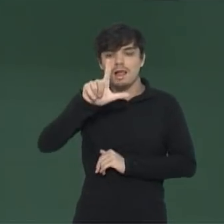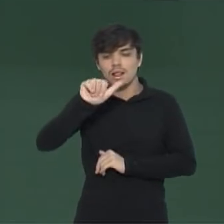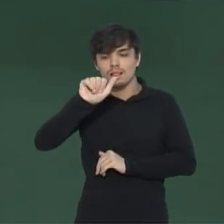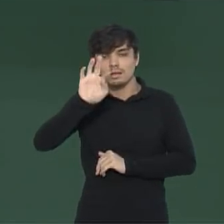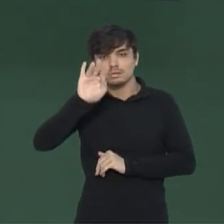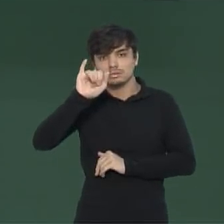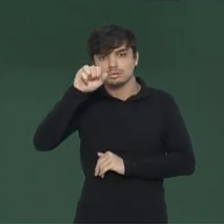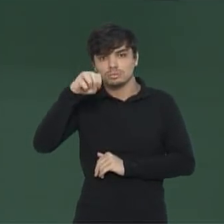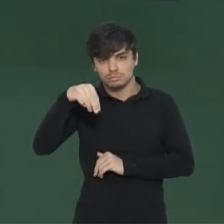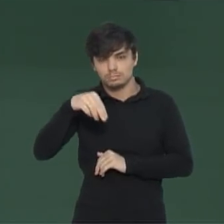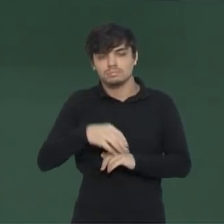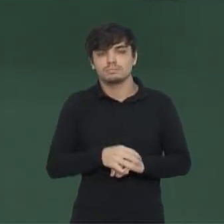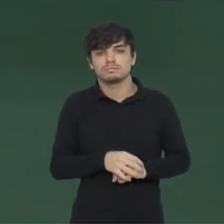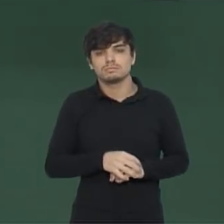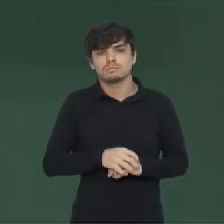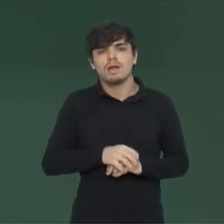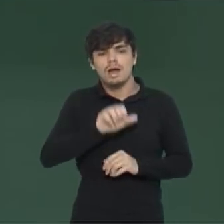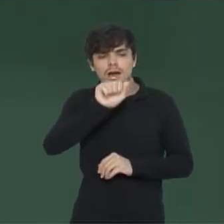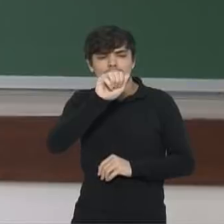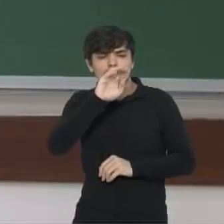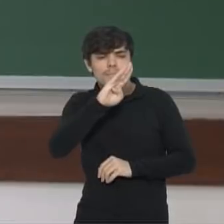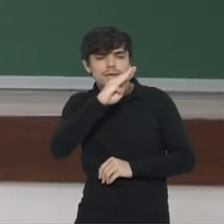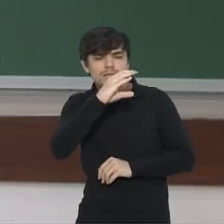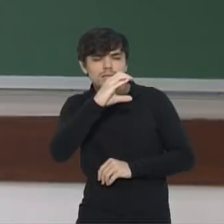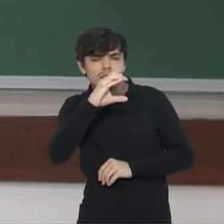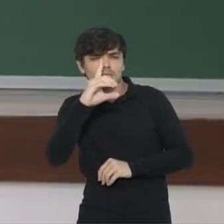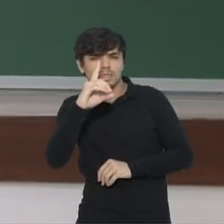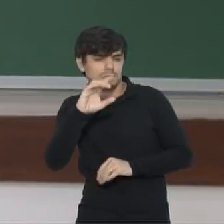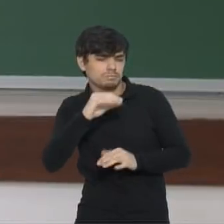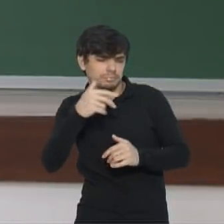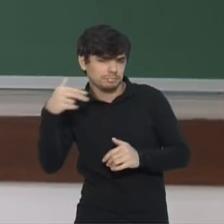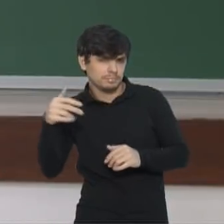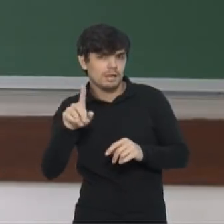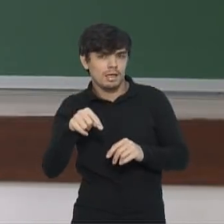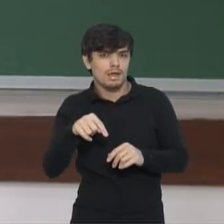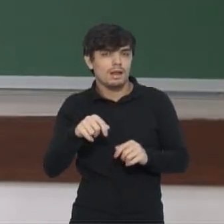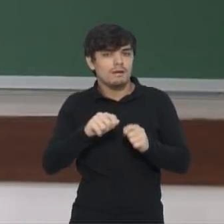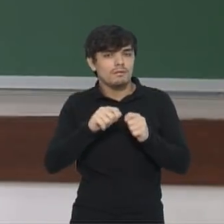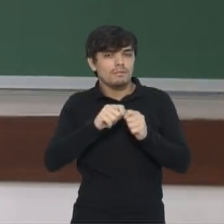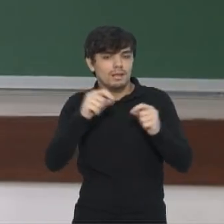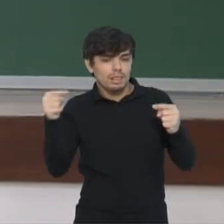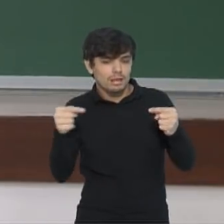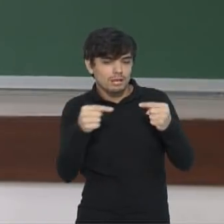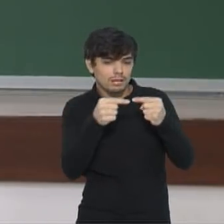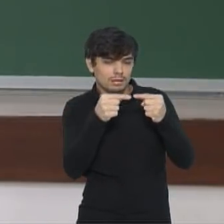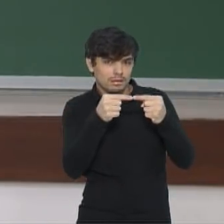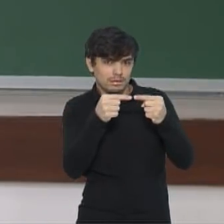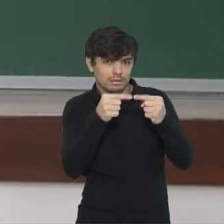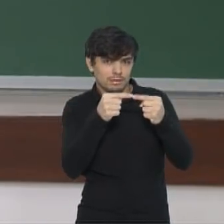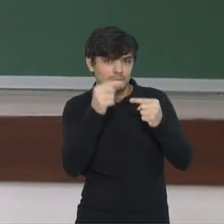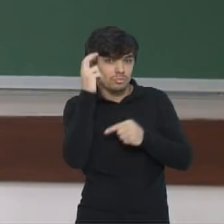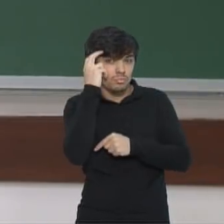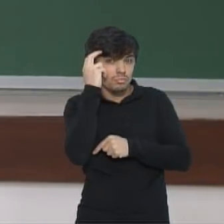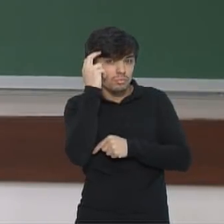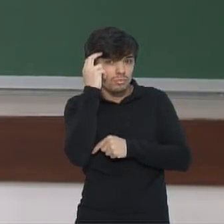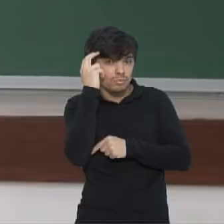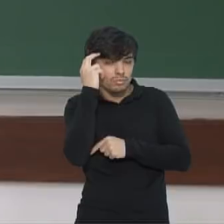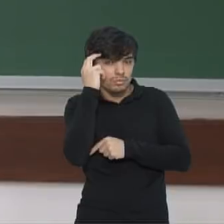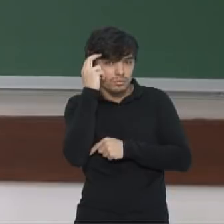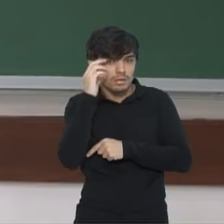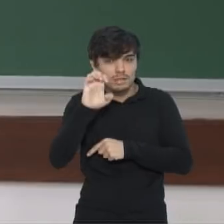ok? O alfabeto, na verdade, dos romanos, ele foi baseado um pouco na parte cultural dos